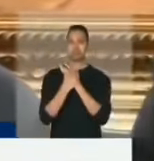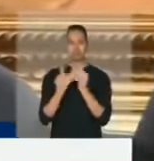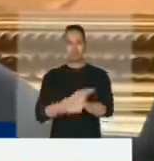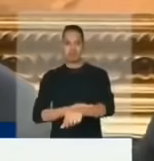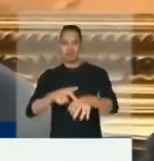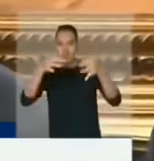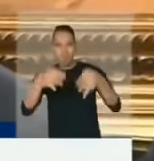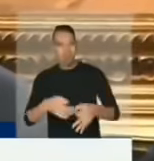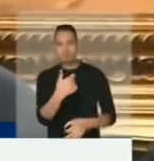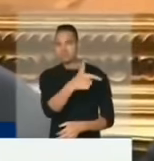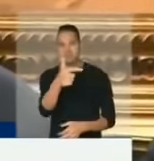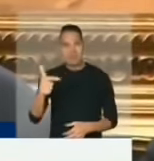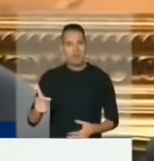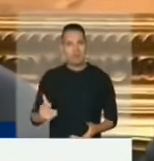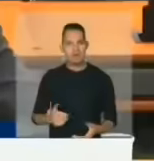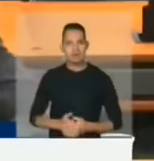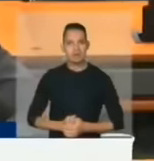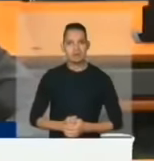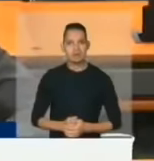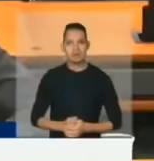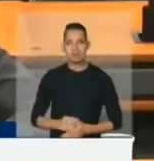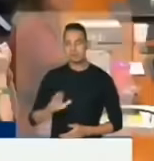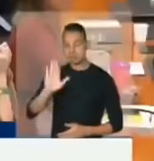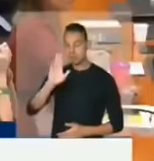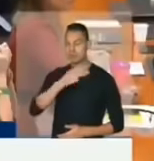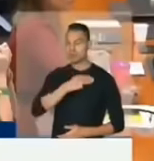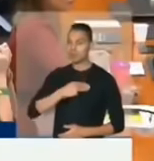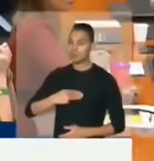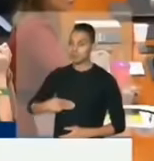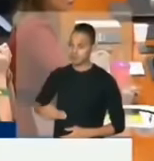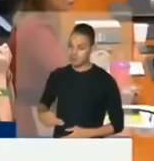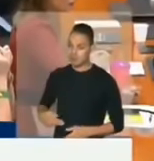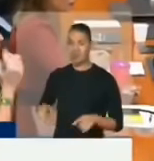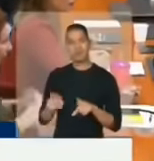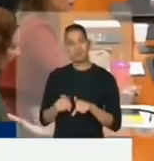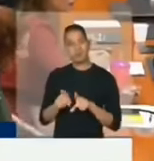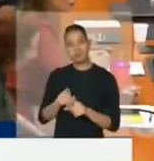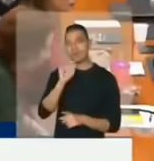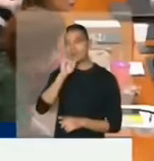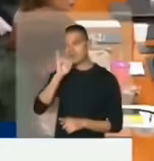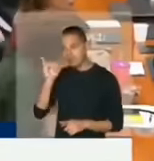cargo. Oh, eu vou, então. deputado, ministro Moro,